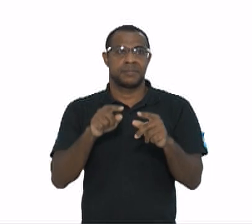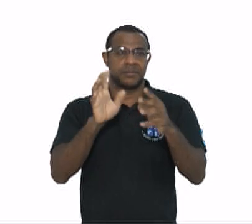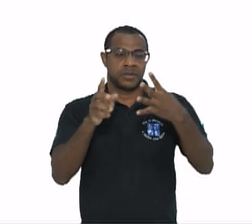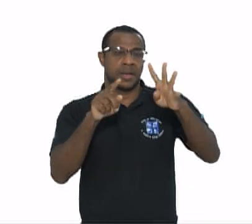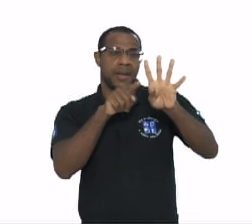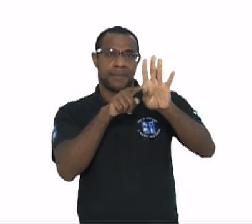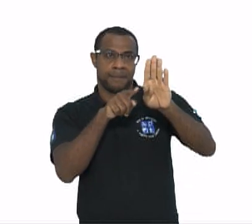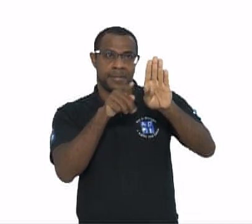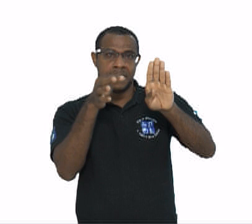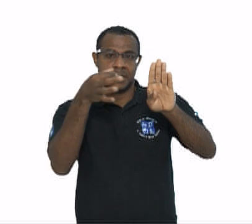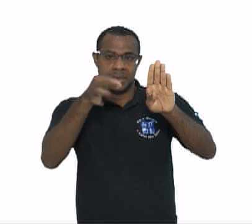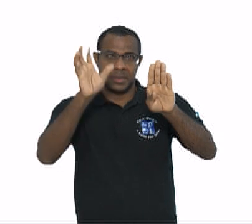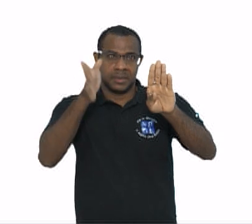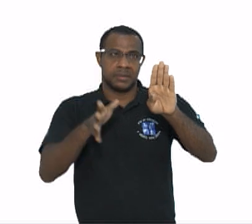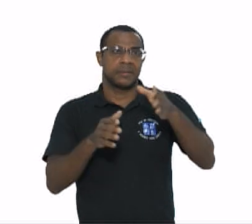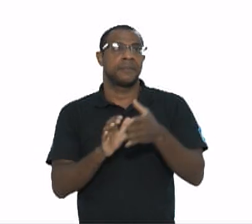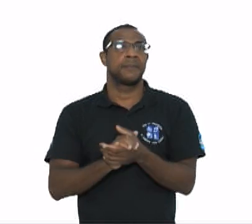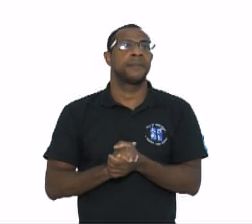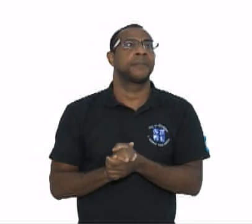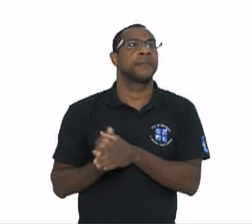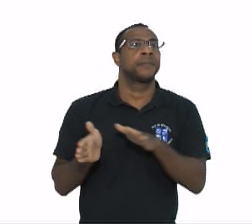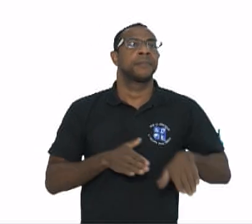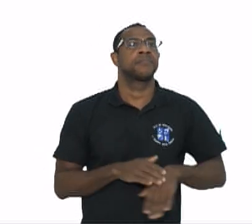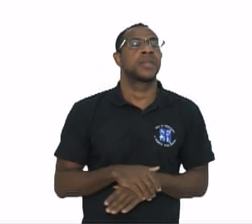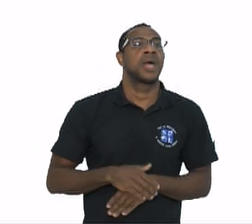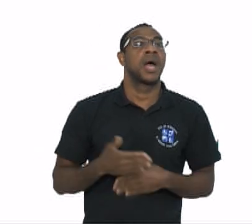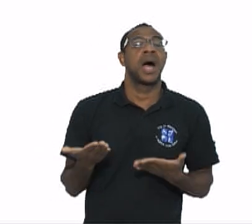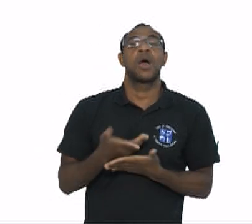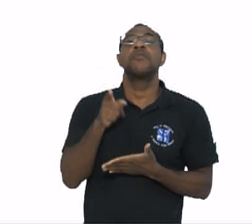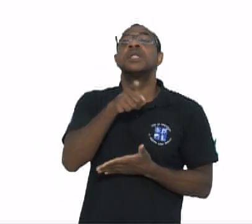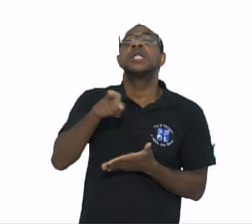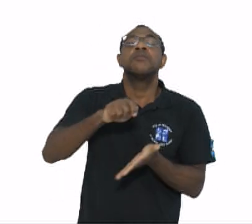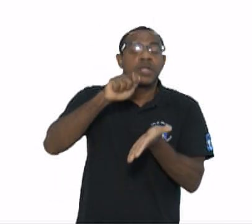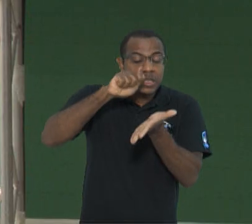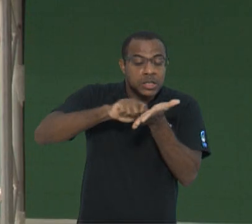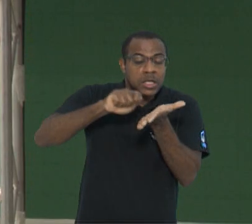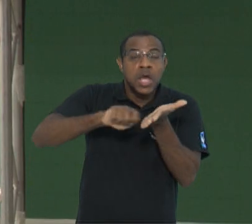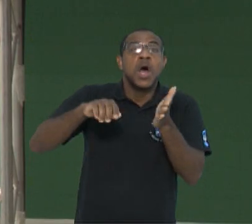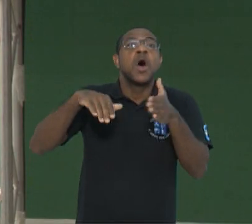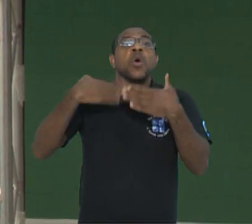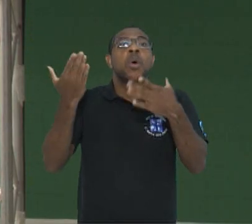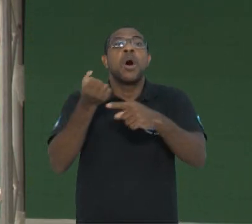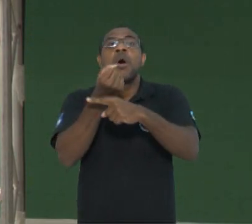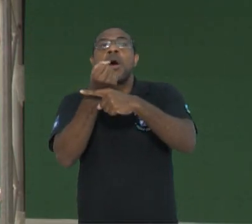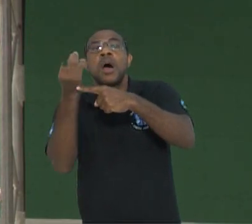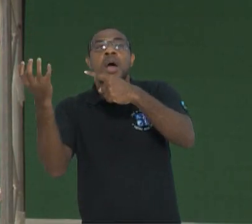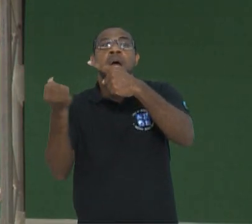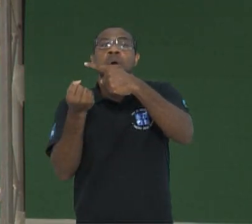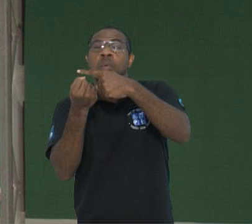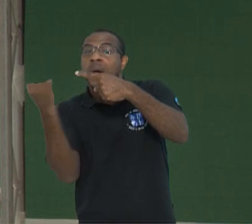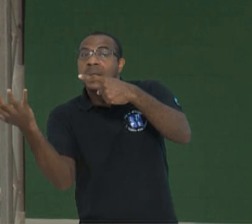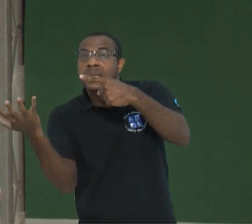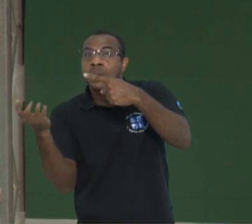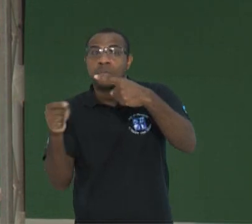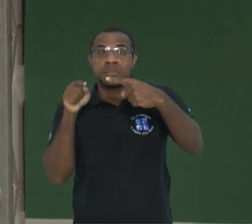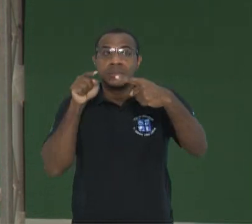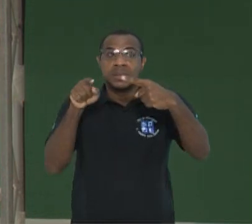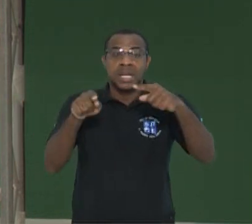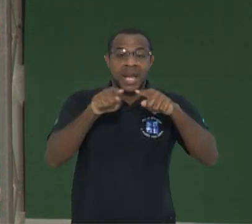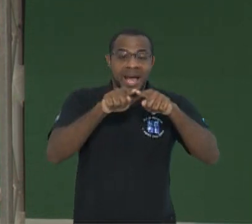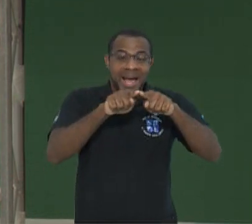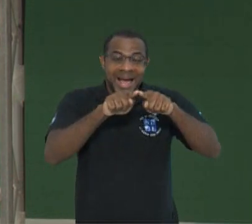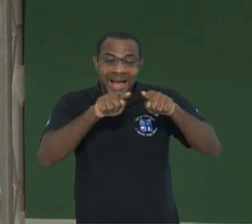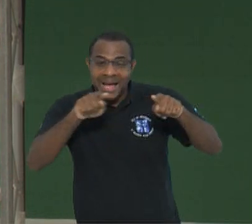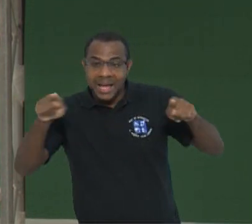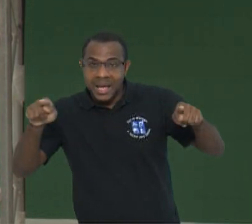correta. Então, agora eu vou deixar vocês aqui escrevendo quais são as equações das retas assíntotas desta